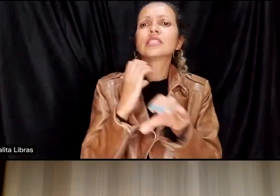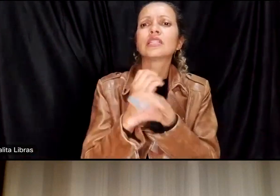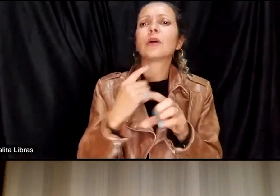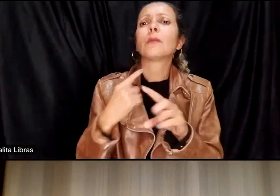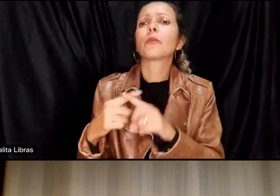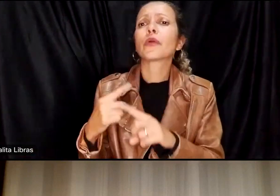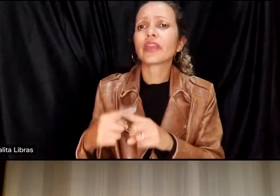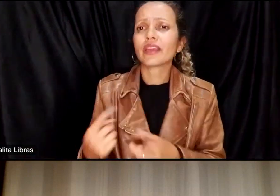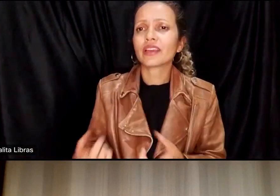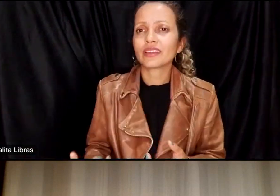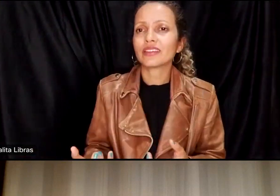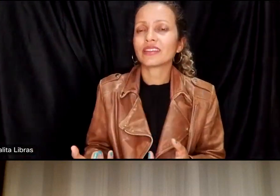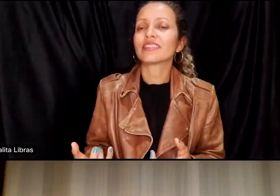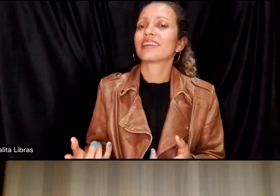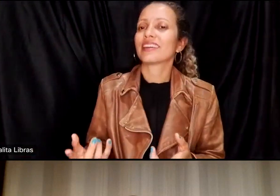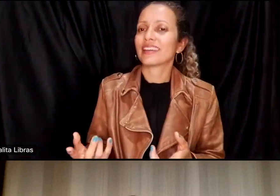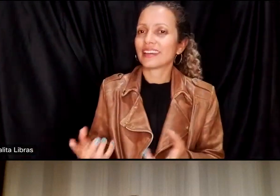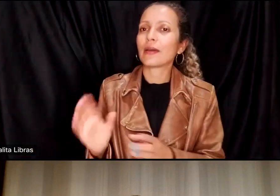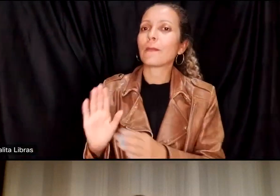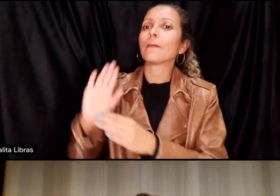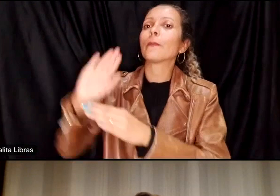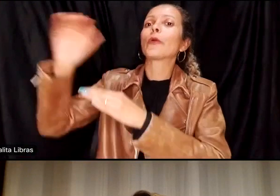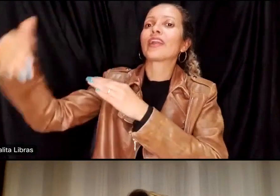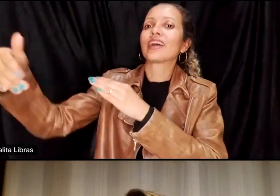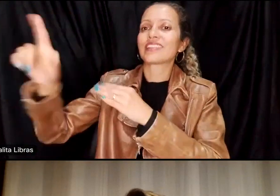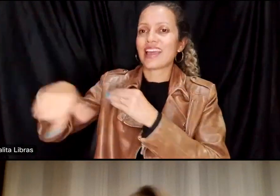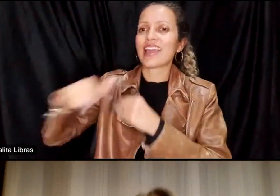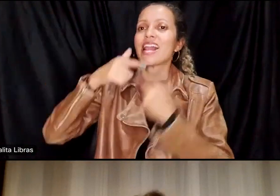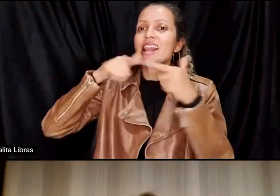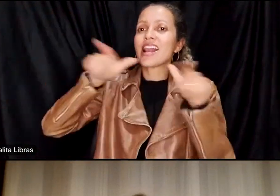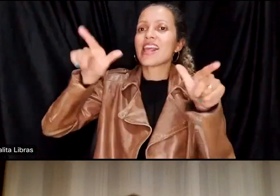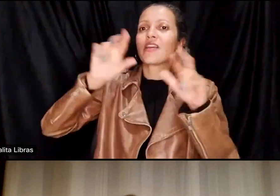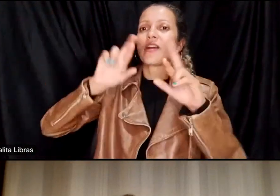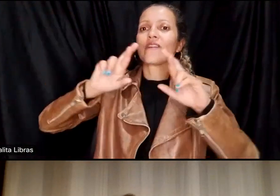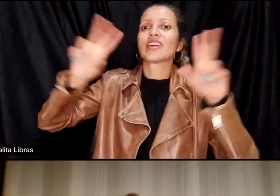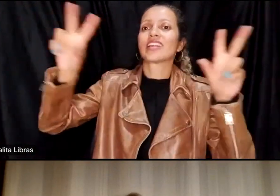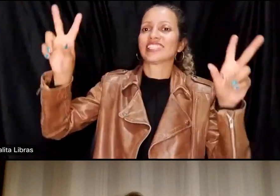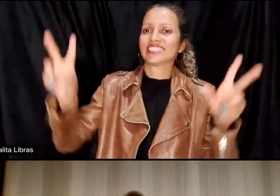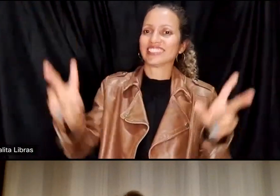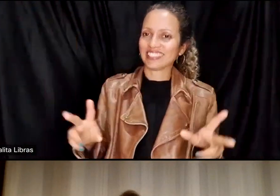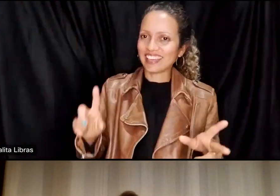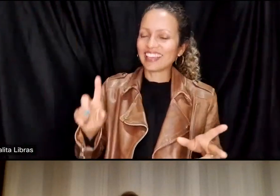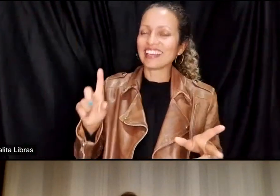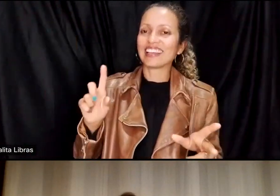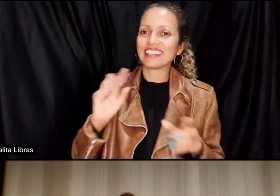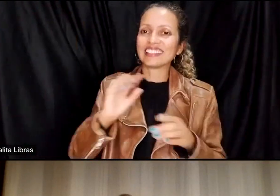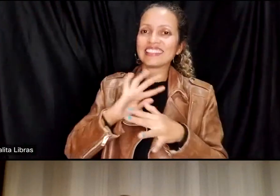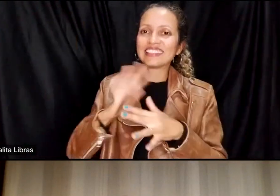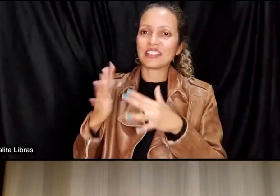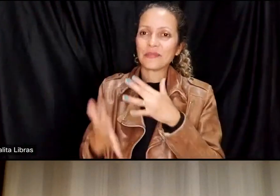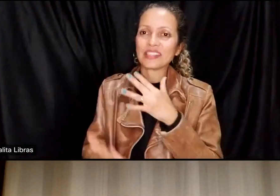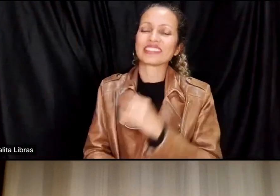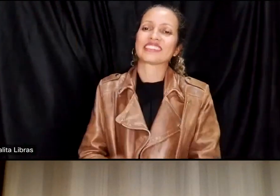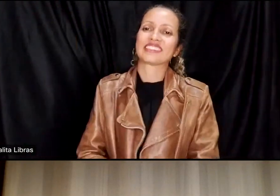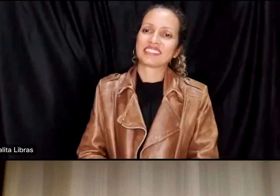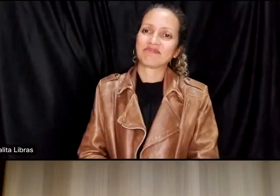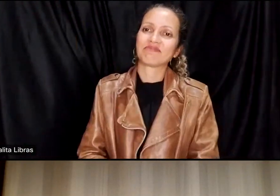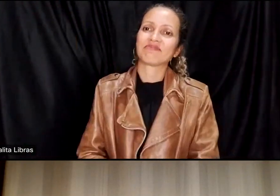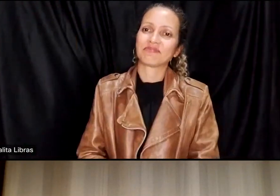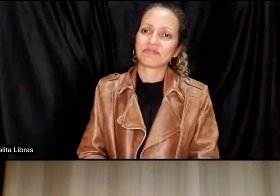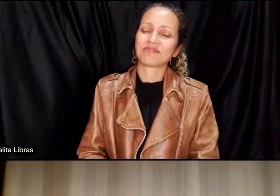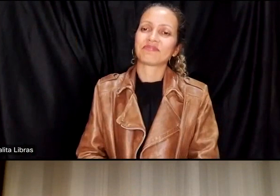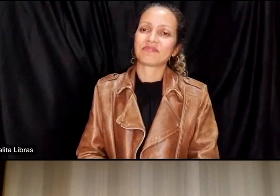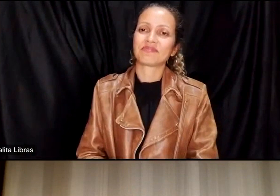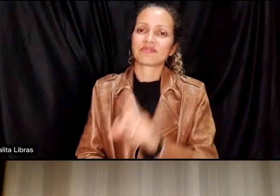é, menina, é outra coisa. coisa. É. E aí, assim, eu trabalho